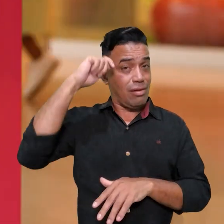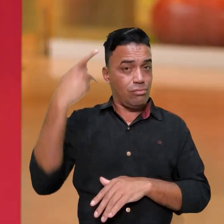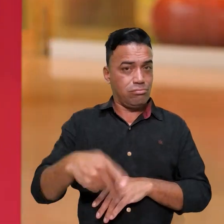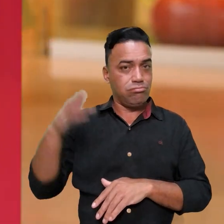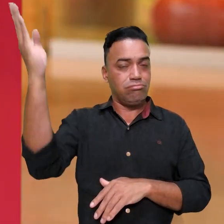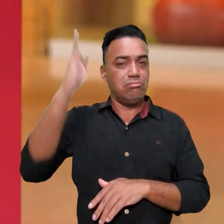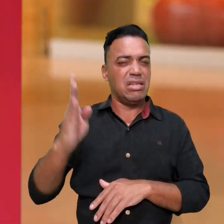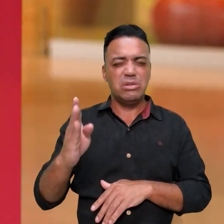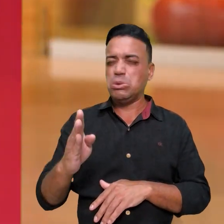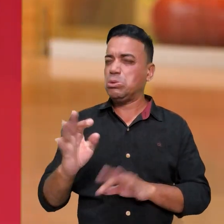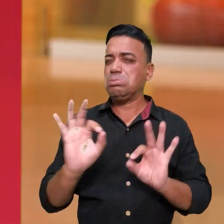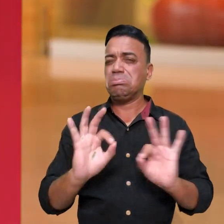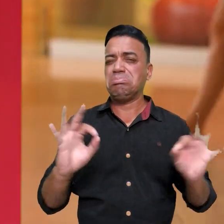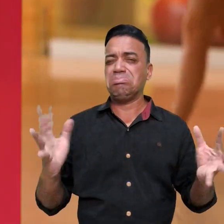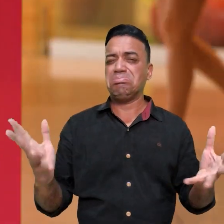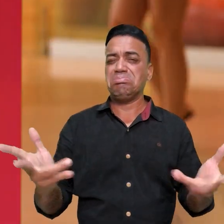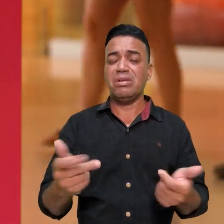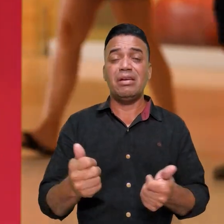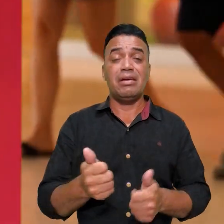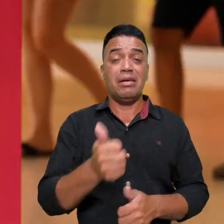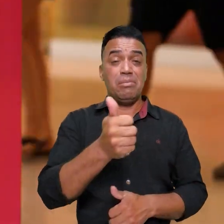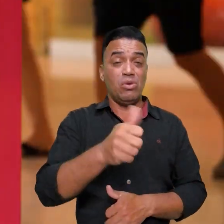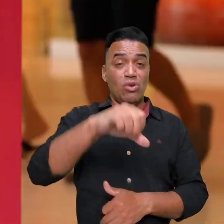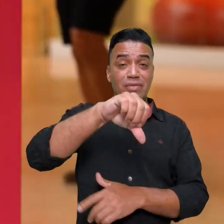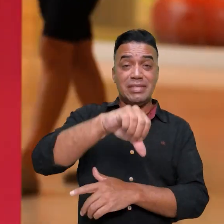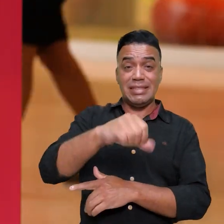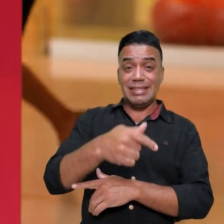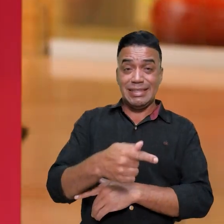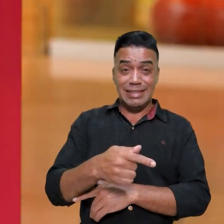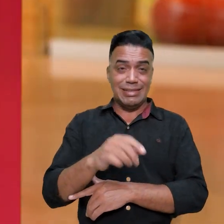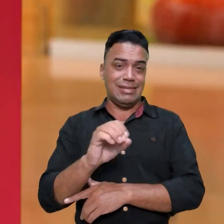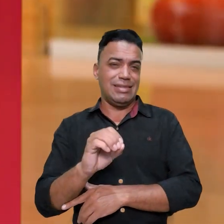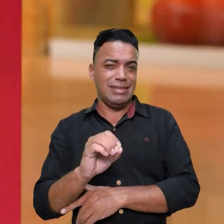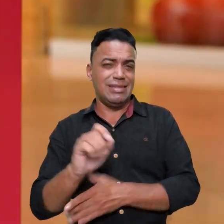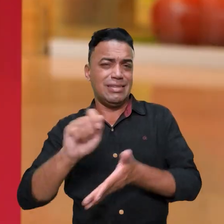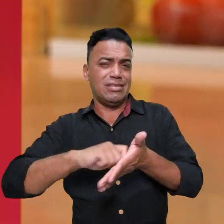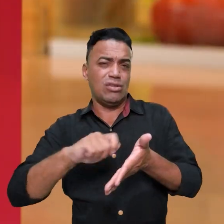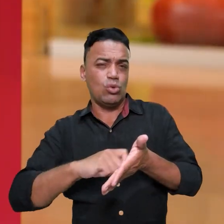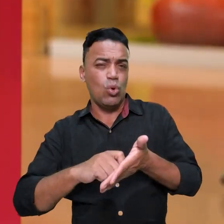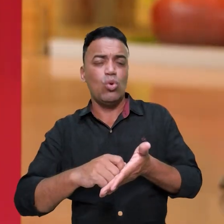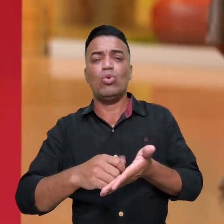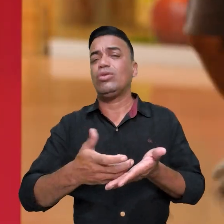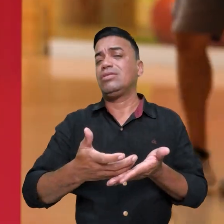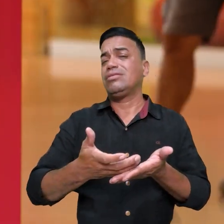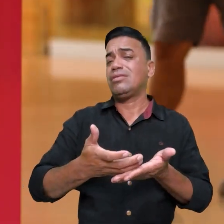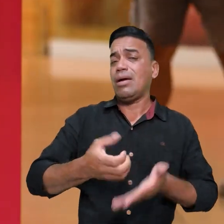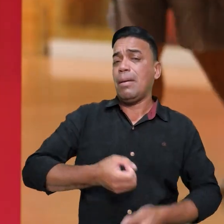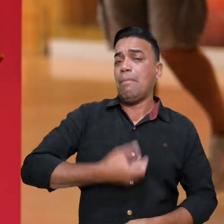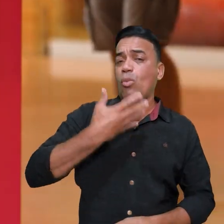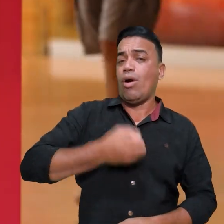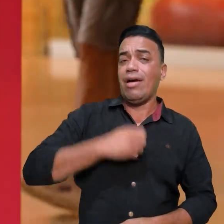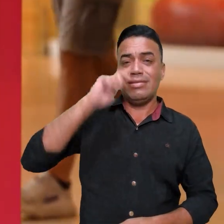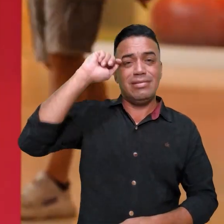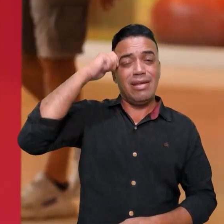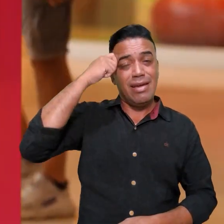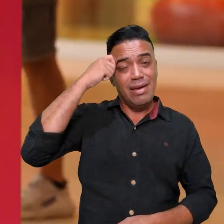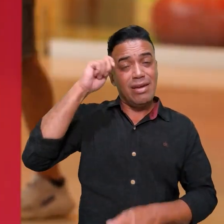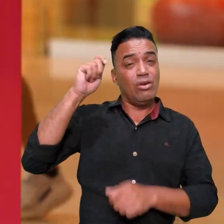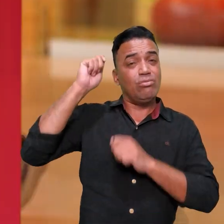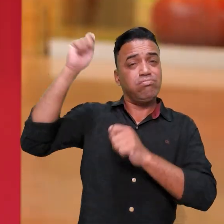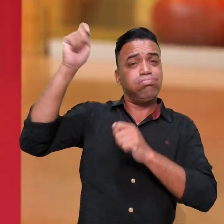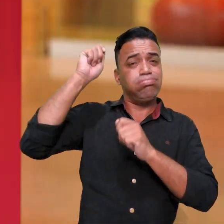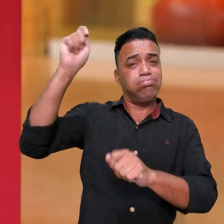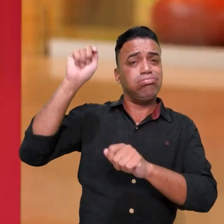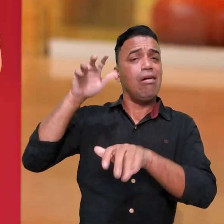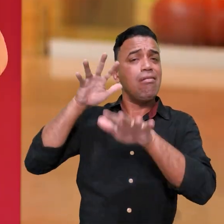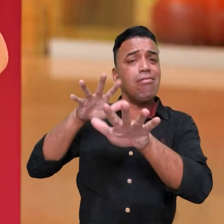uma preciosidade, porque, da década de 70, escritores, poetas negros, ativistas,